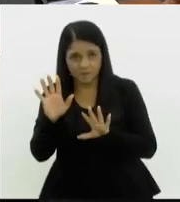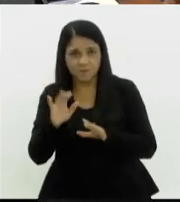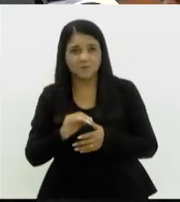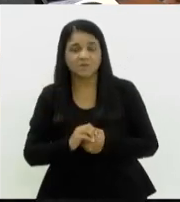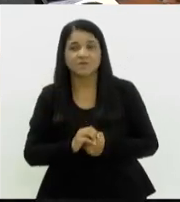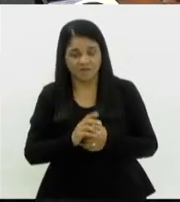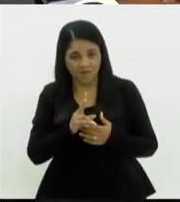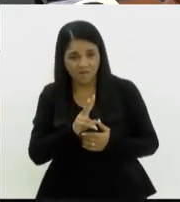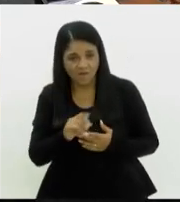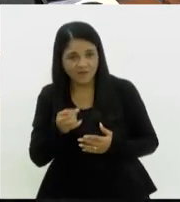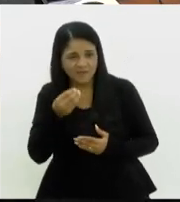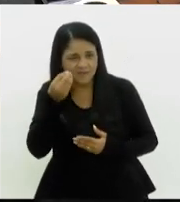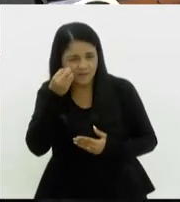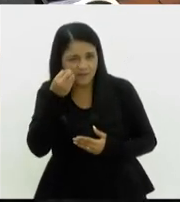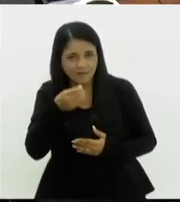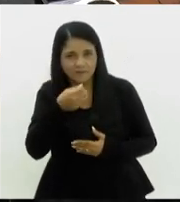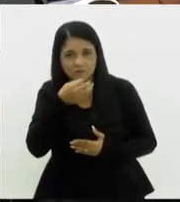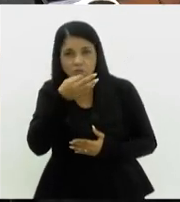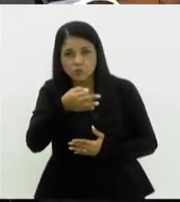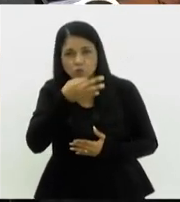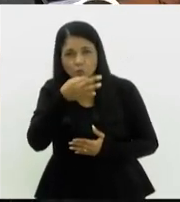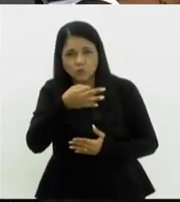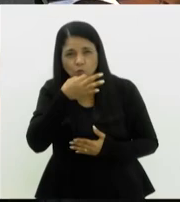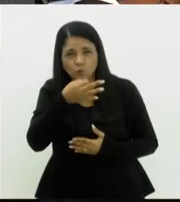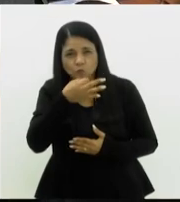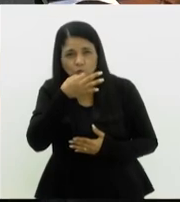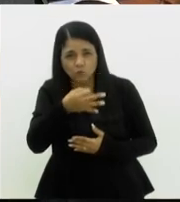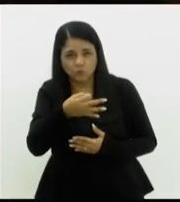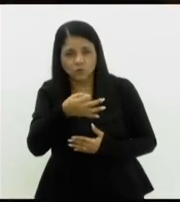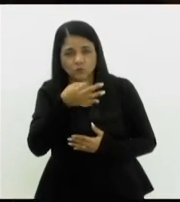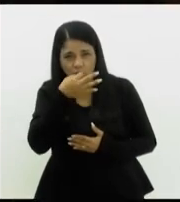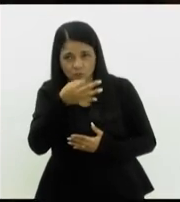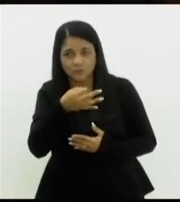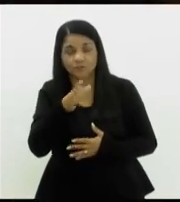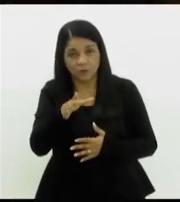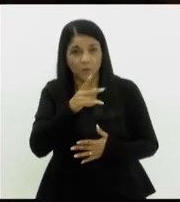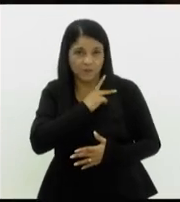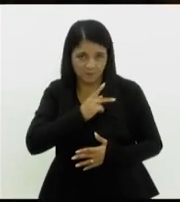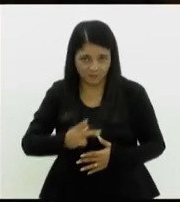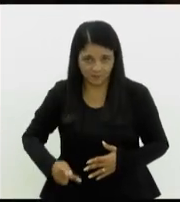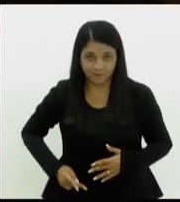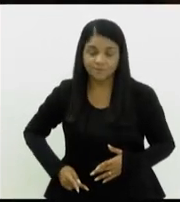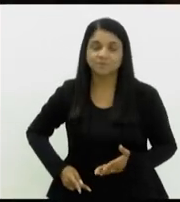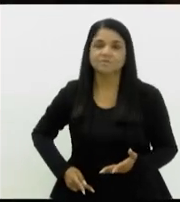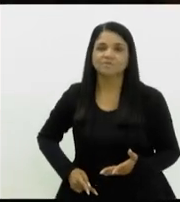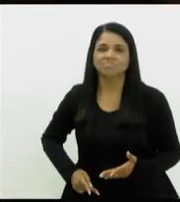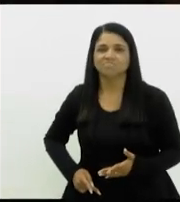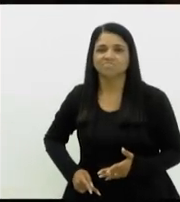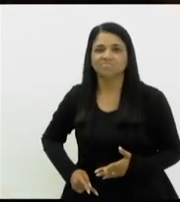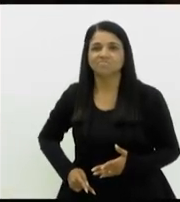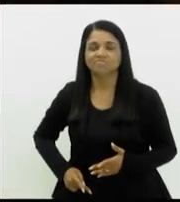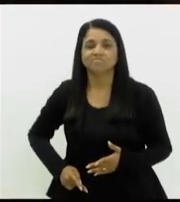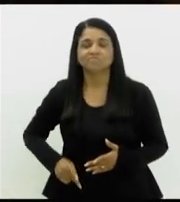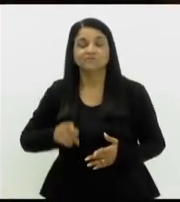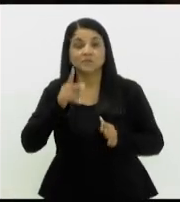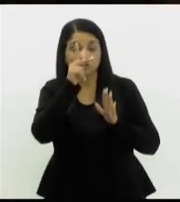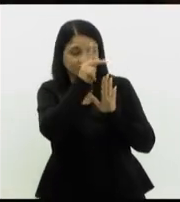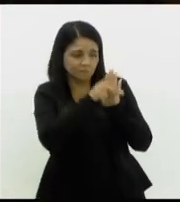Som. Vai, testa aí, por favor. Som. Senhor presidente, esse